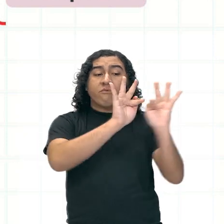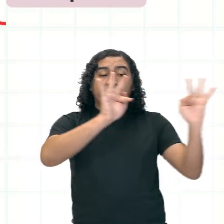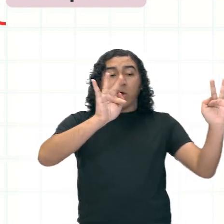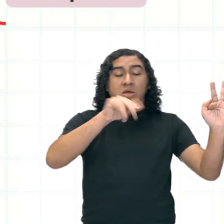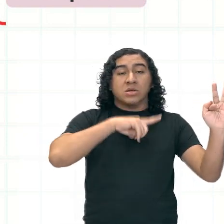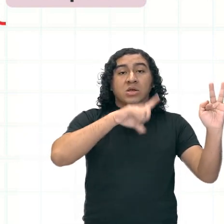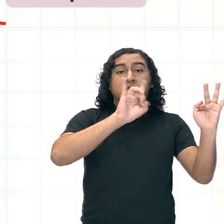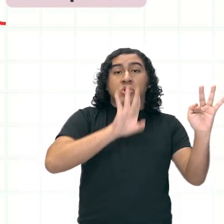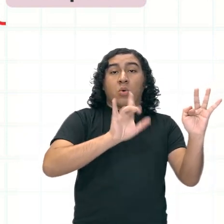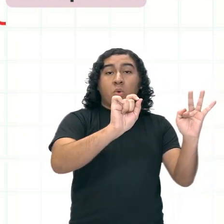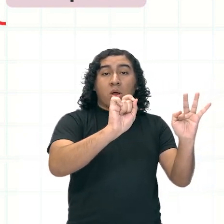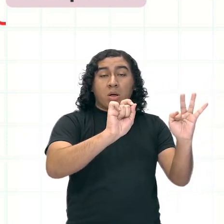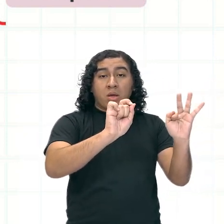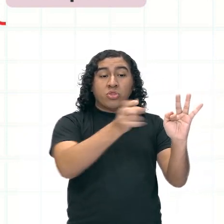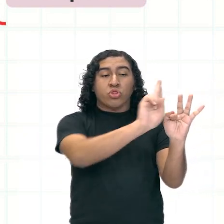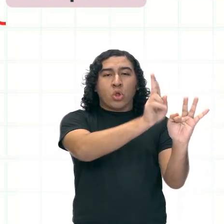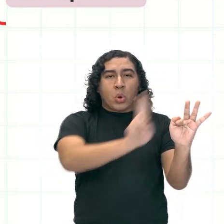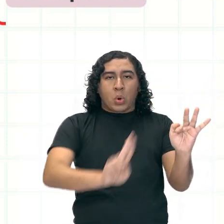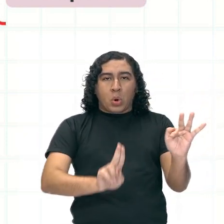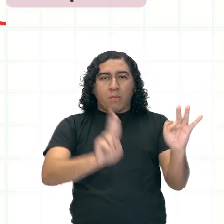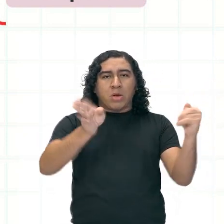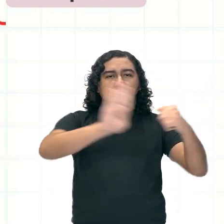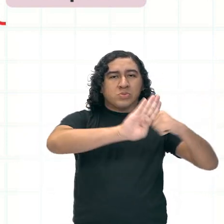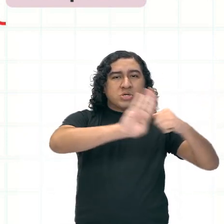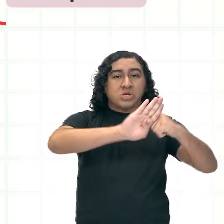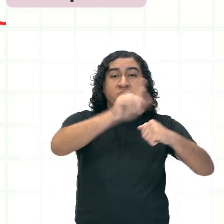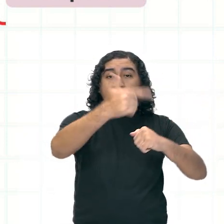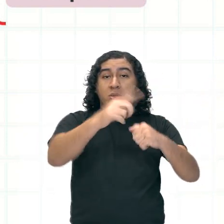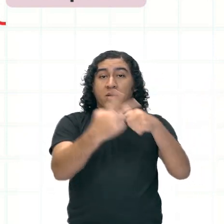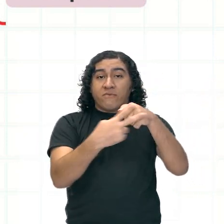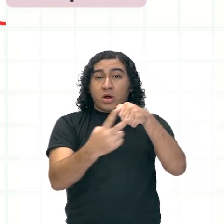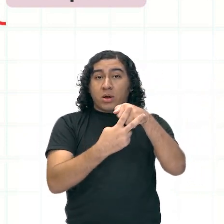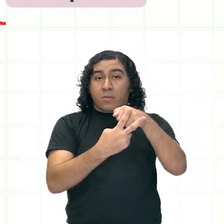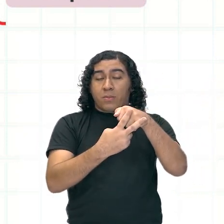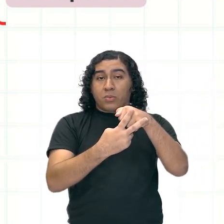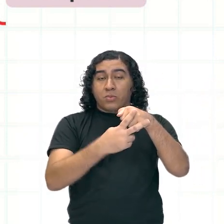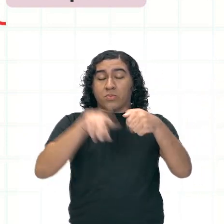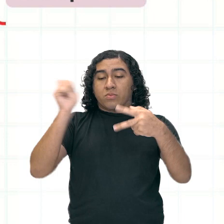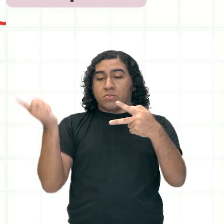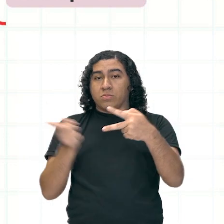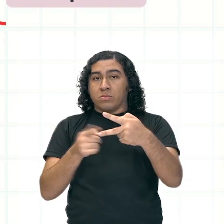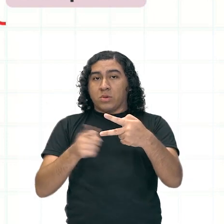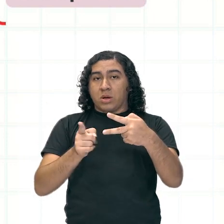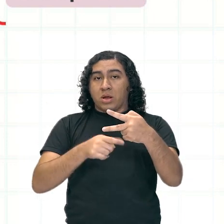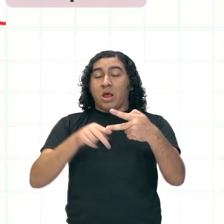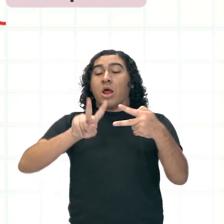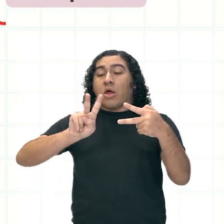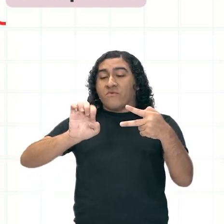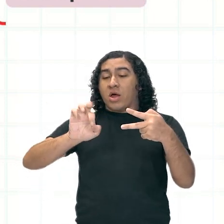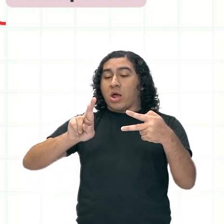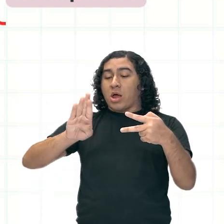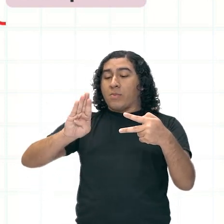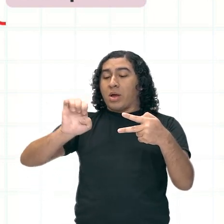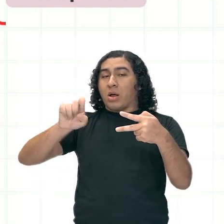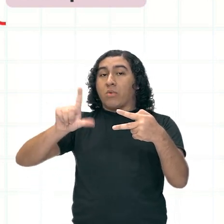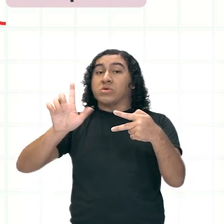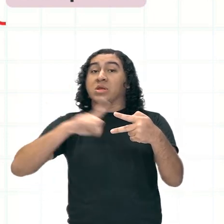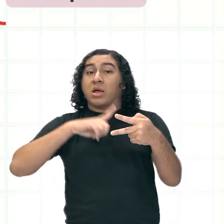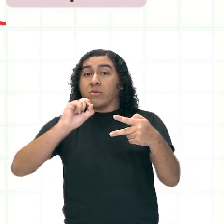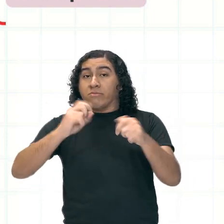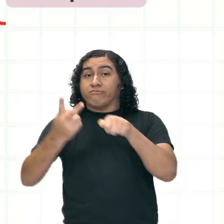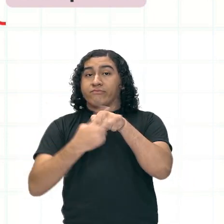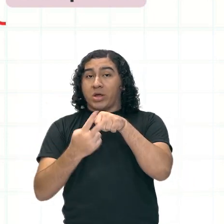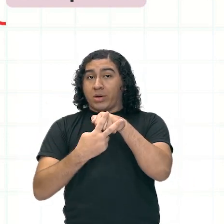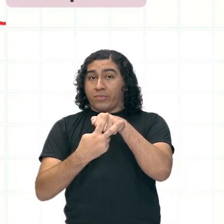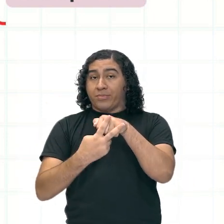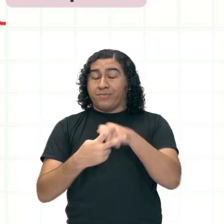possui apenas nome, certo? Não há a presença de verbo. Já frase verbal, você vai ter a